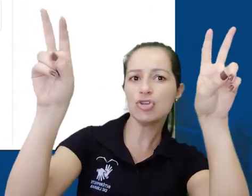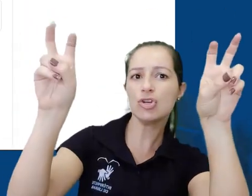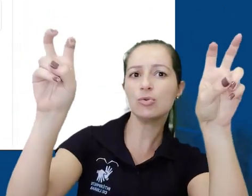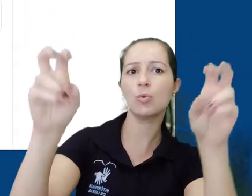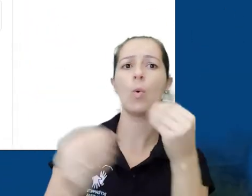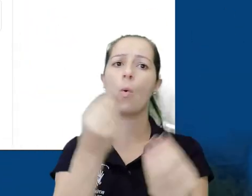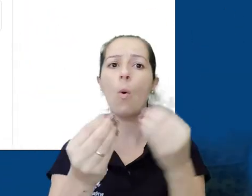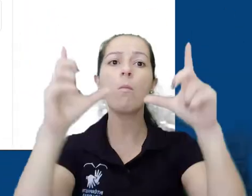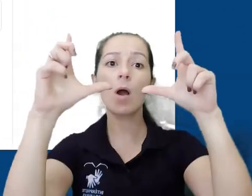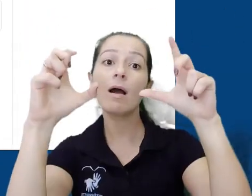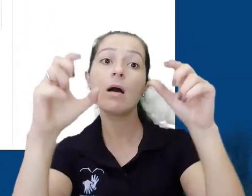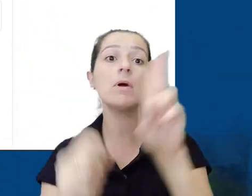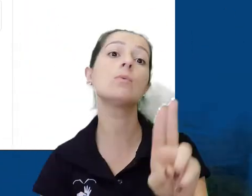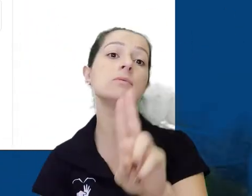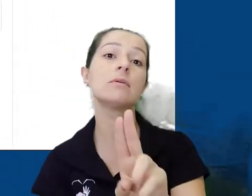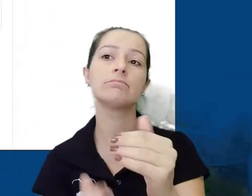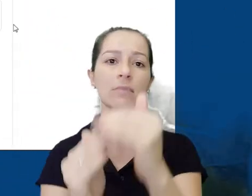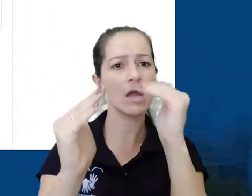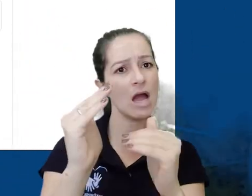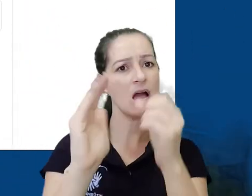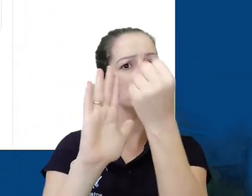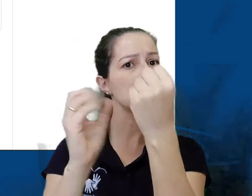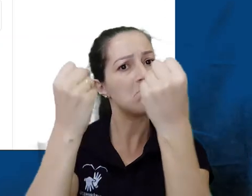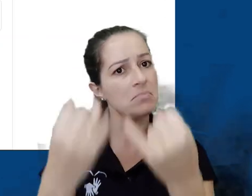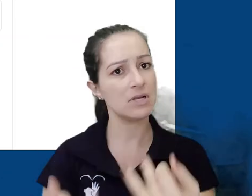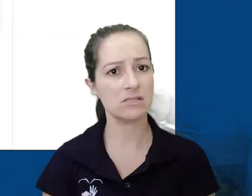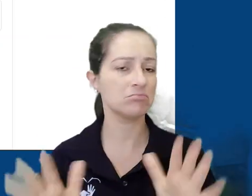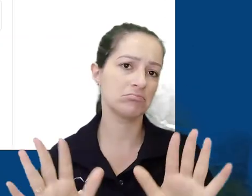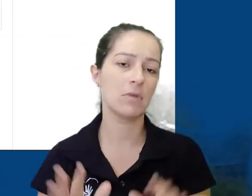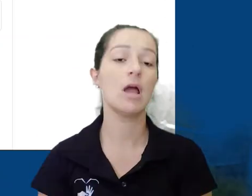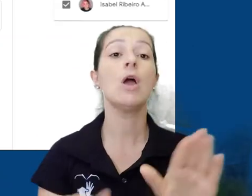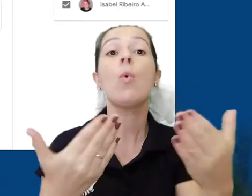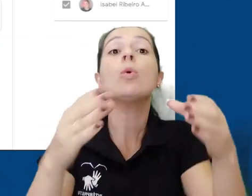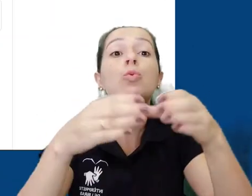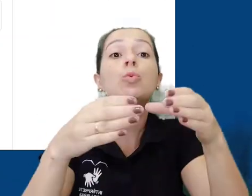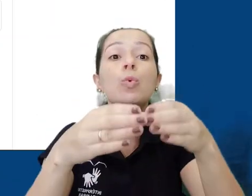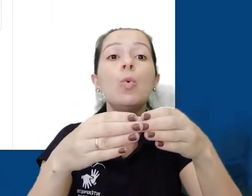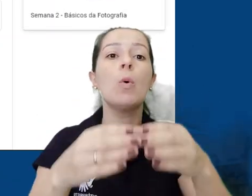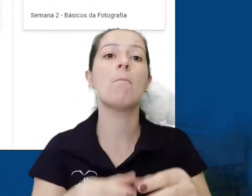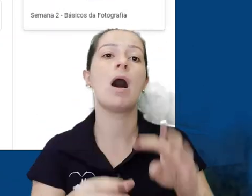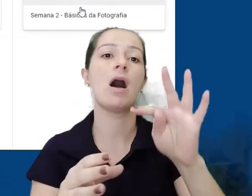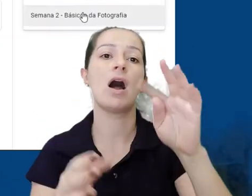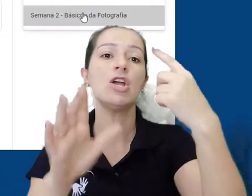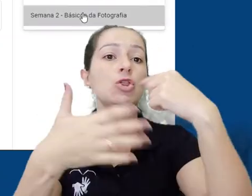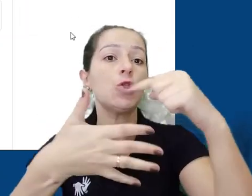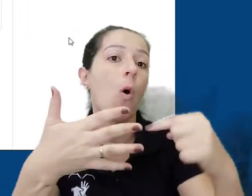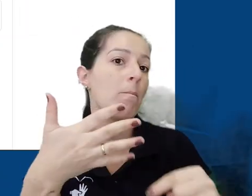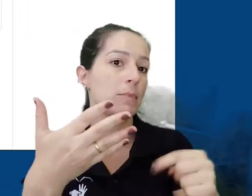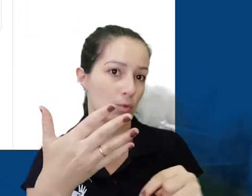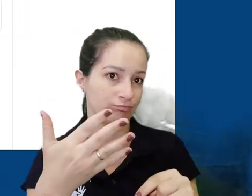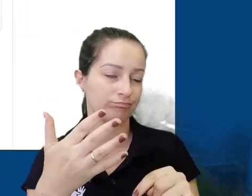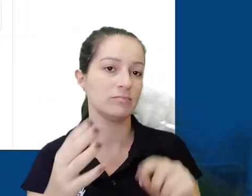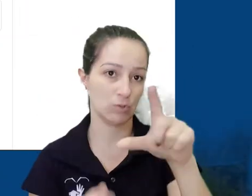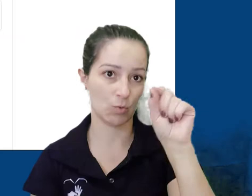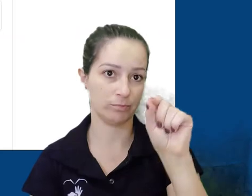com o título como funciona uma câmera digital e descrição se for necessário e definir para qual turma e para qual tópico será